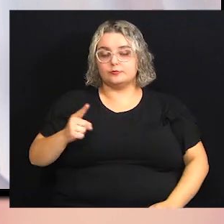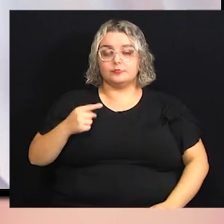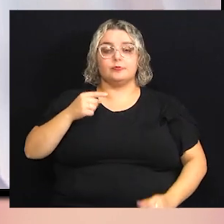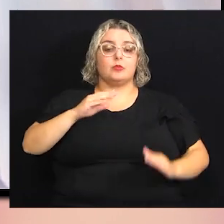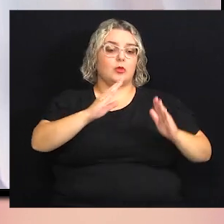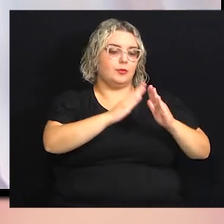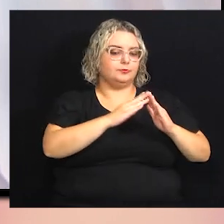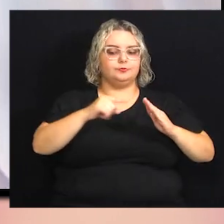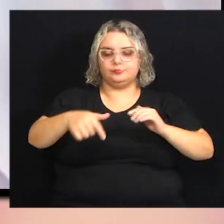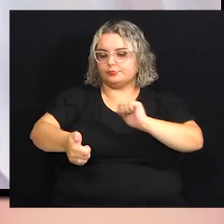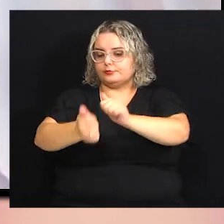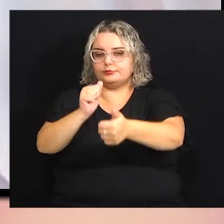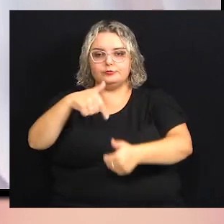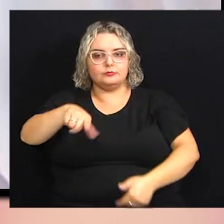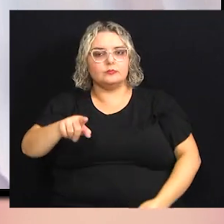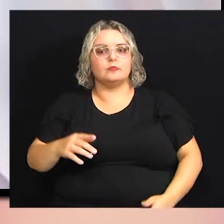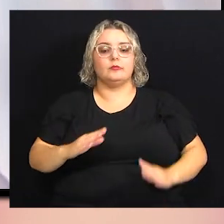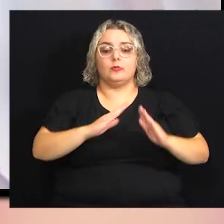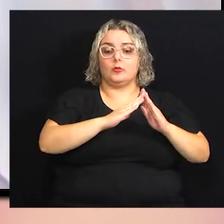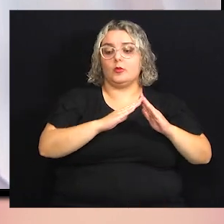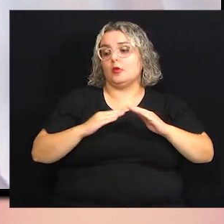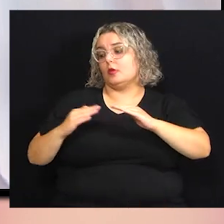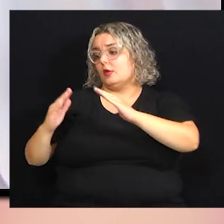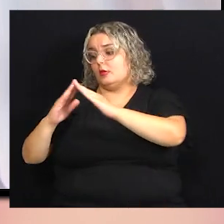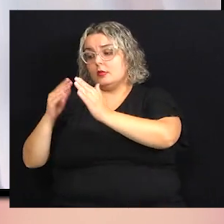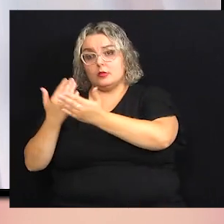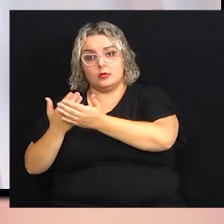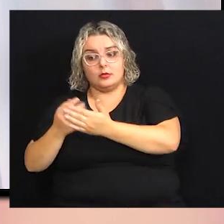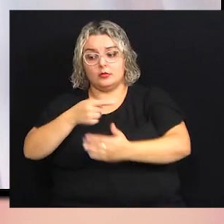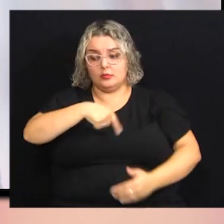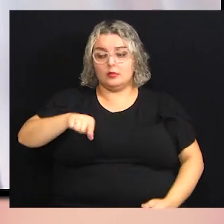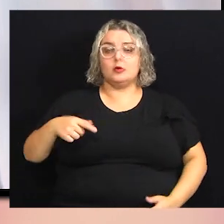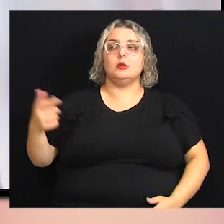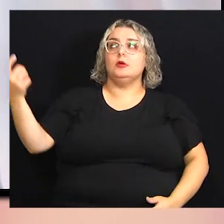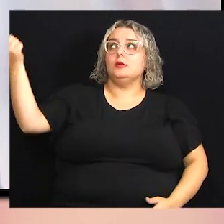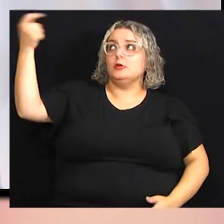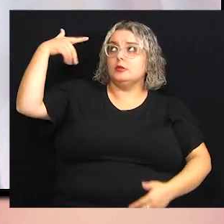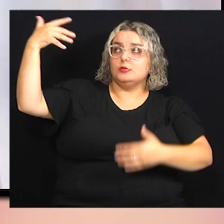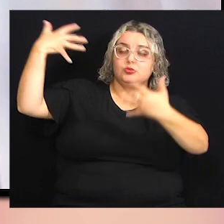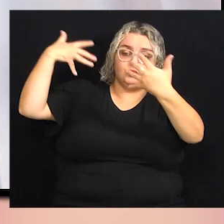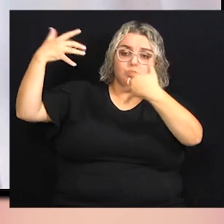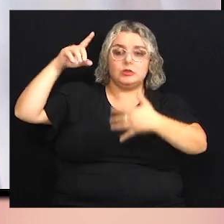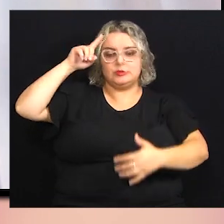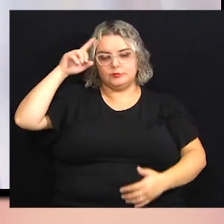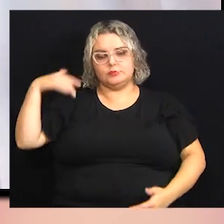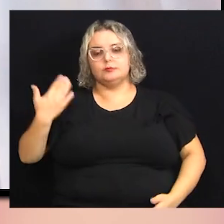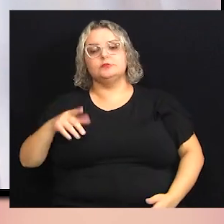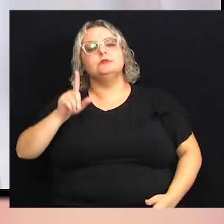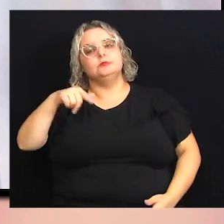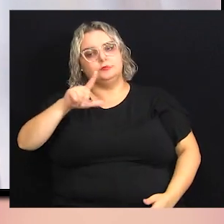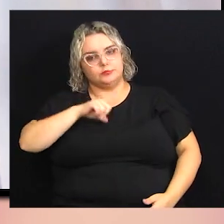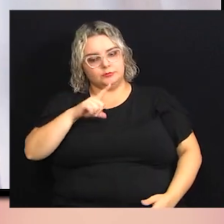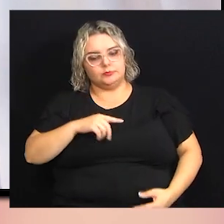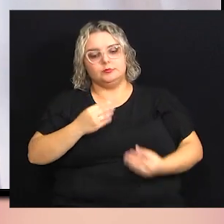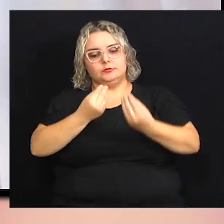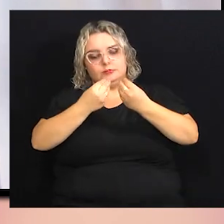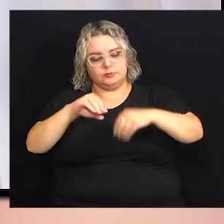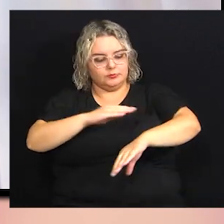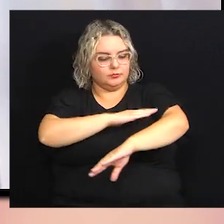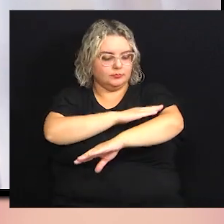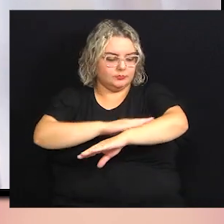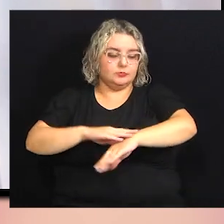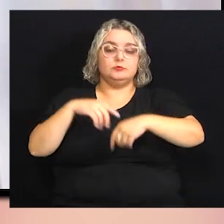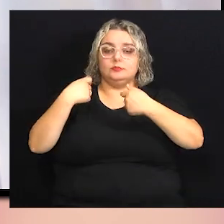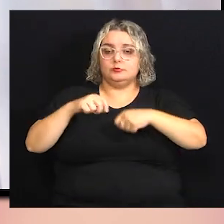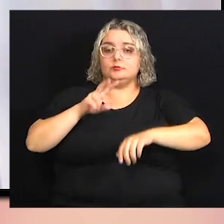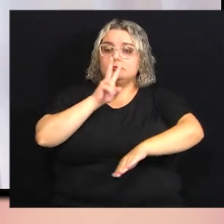para ir jogar futebol, quando a gente sai de casa para ir para a escola, para ir para o trabalho, essa radiação do dia a dia, ela está causando dano à pele e a